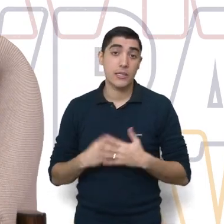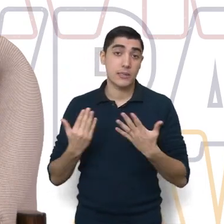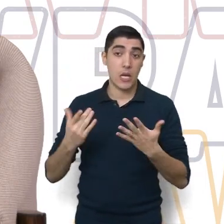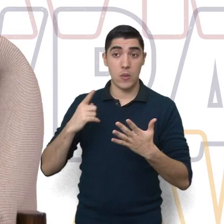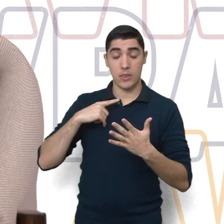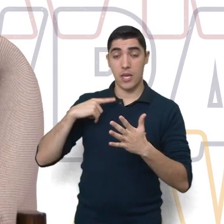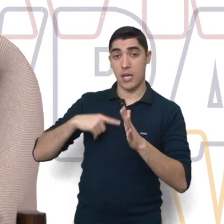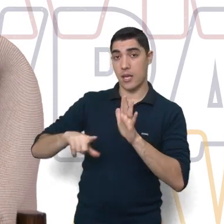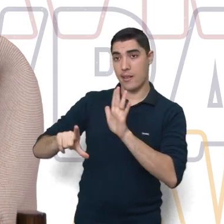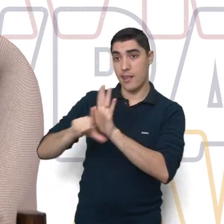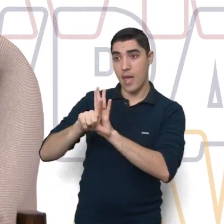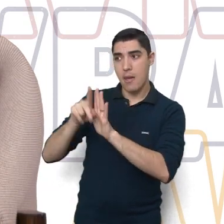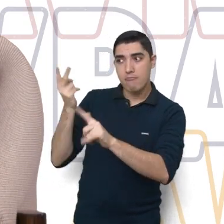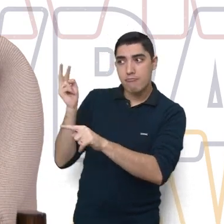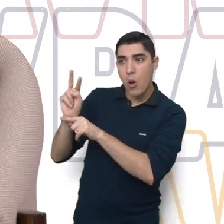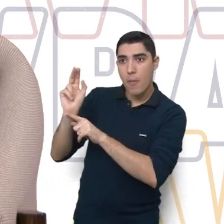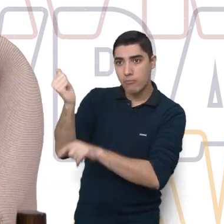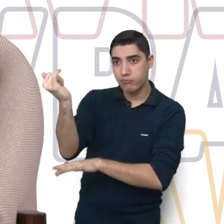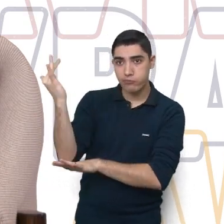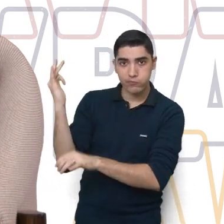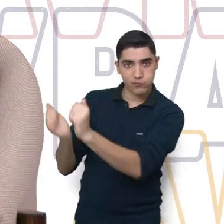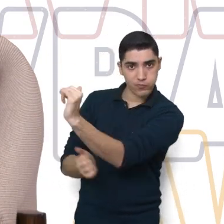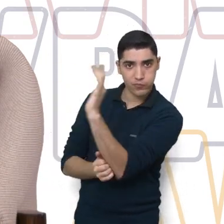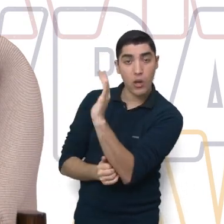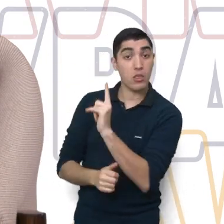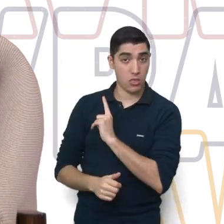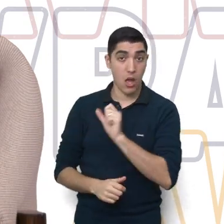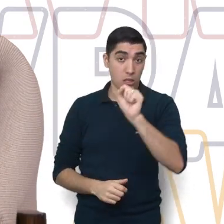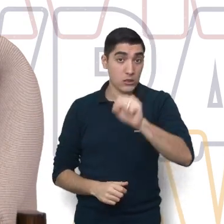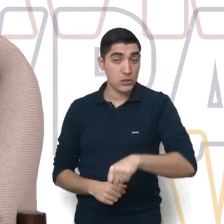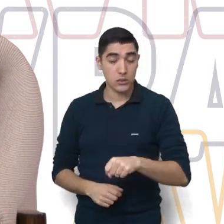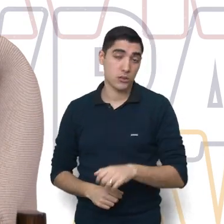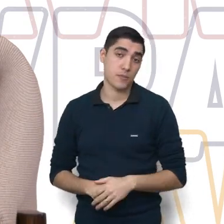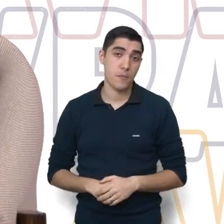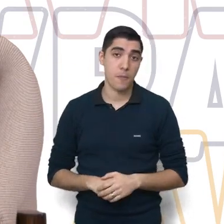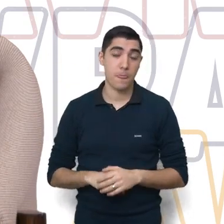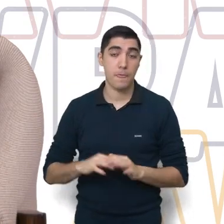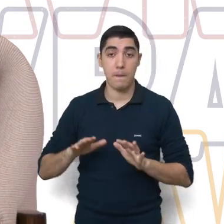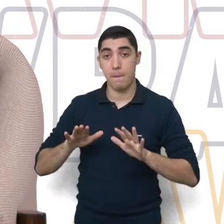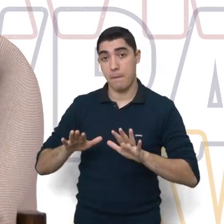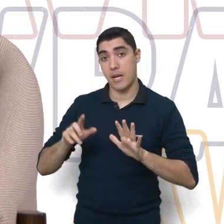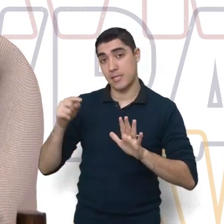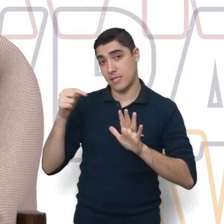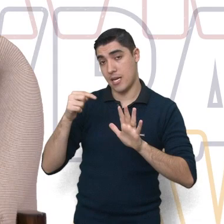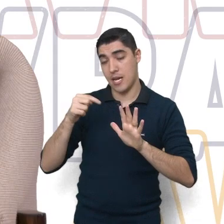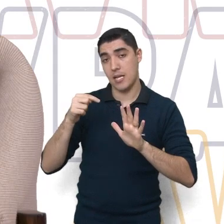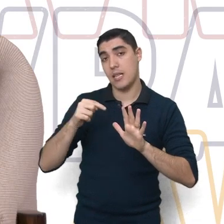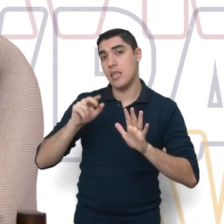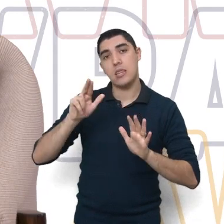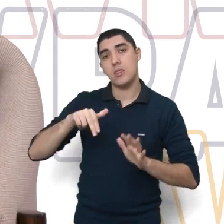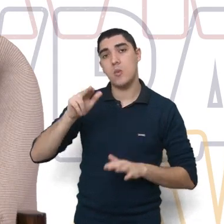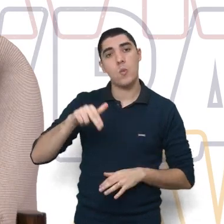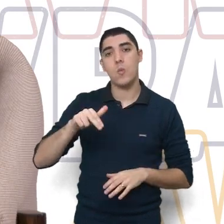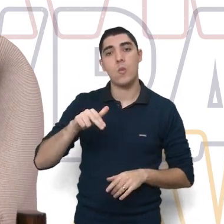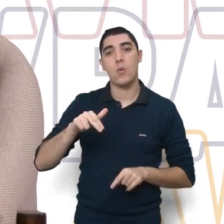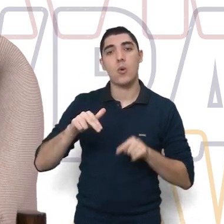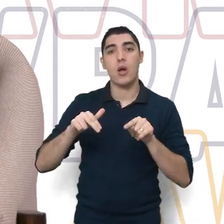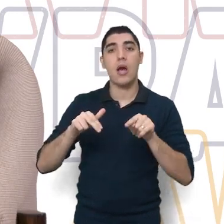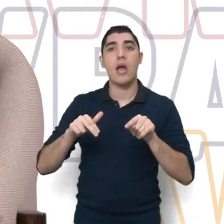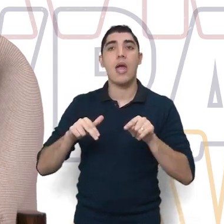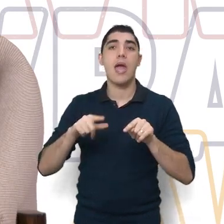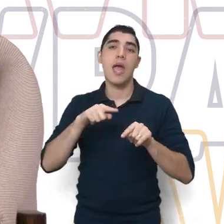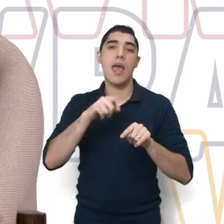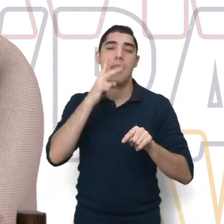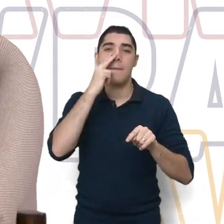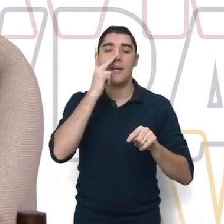floresta nós temos temos Municipal temos e elas só que elas nunca podem ser mais leves